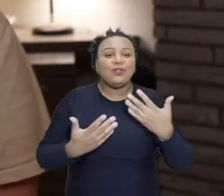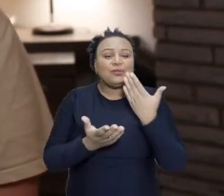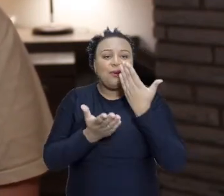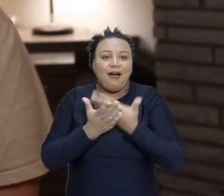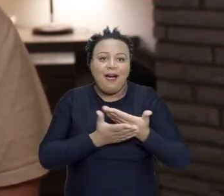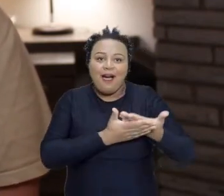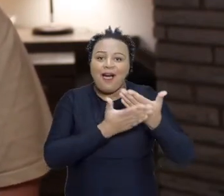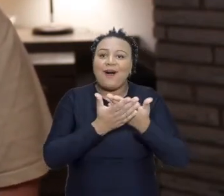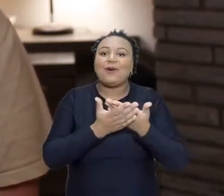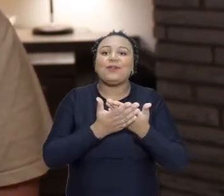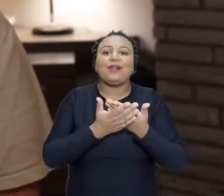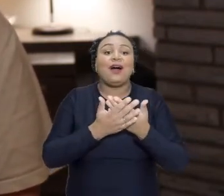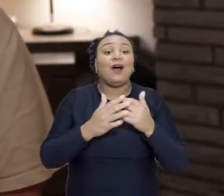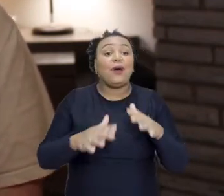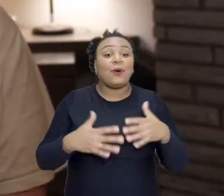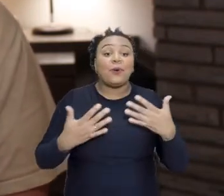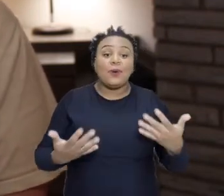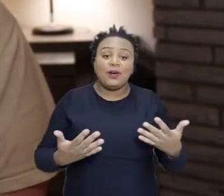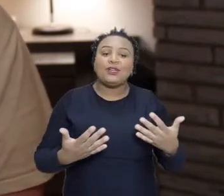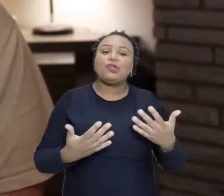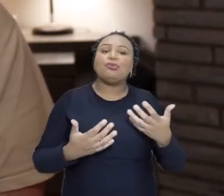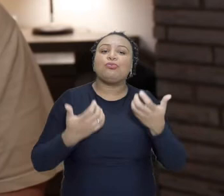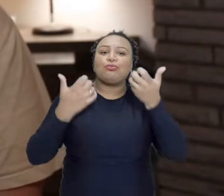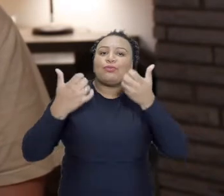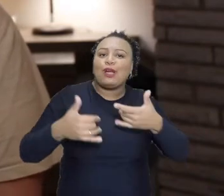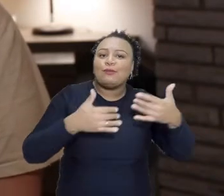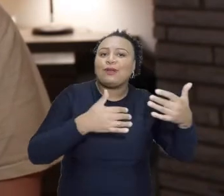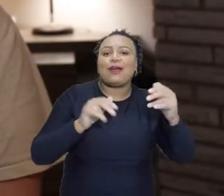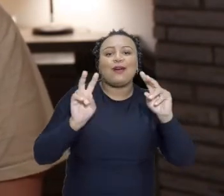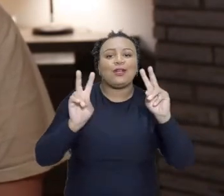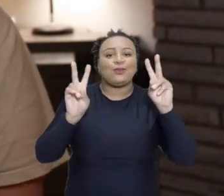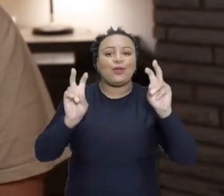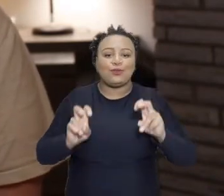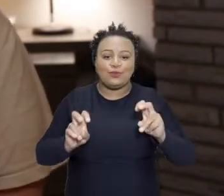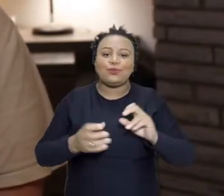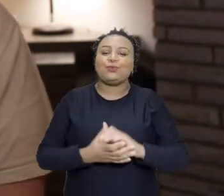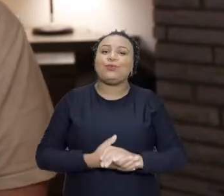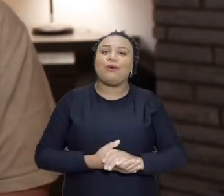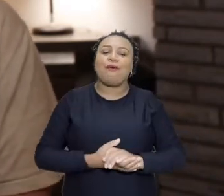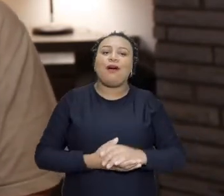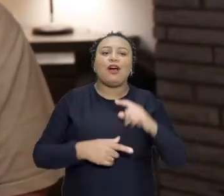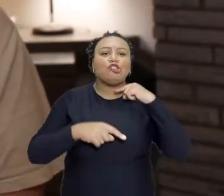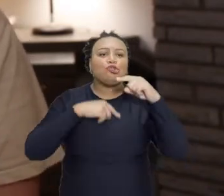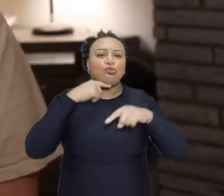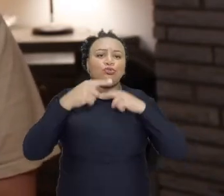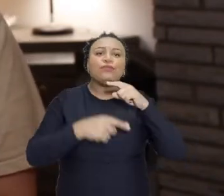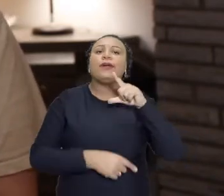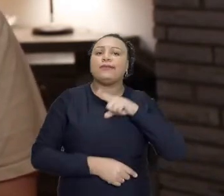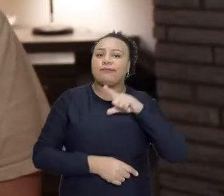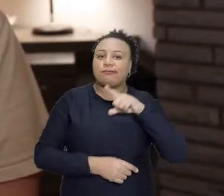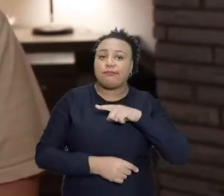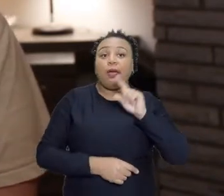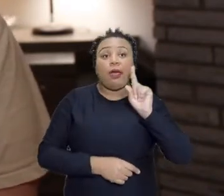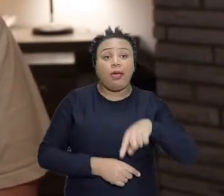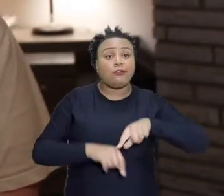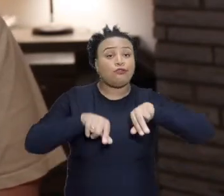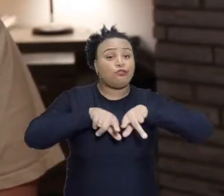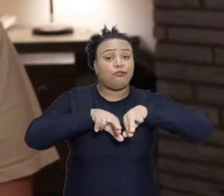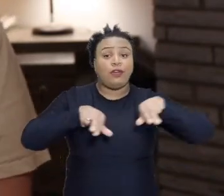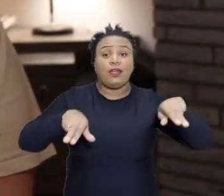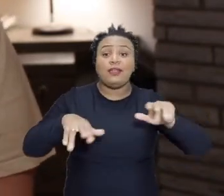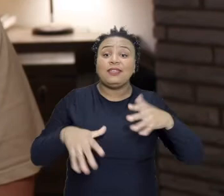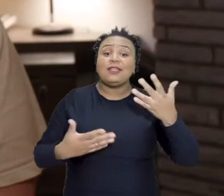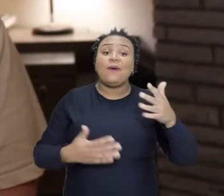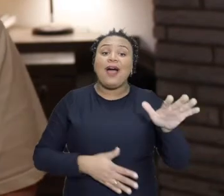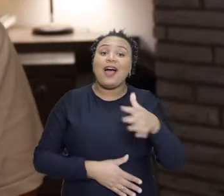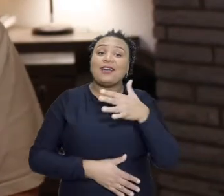está abordando esses assuntos, as dúvidas surgem e são as diversas. Então, às vezes, ter